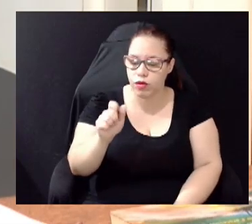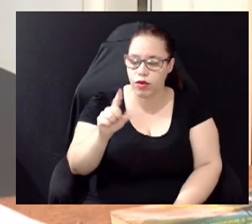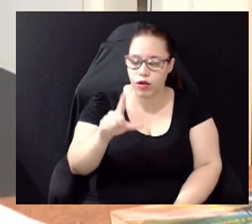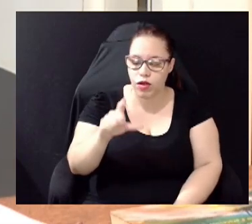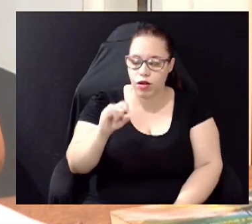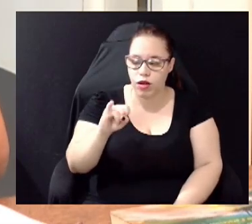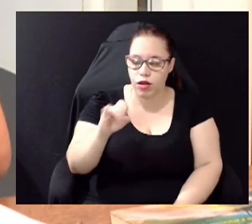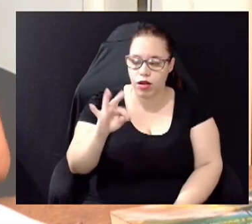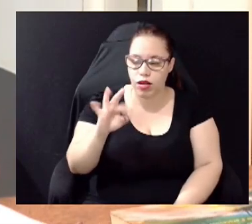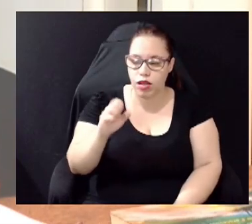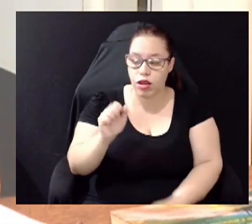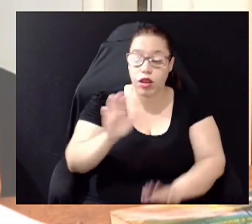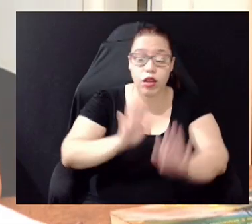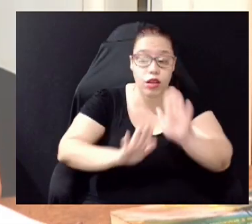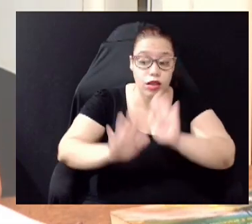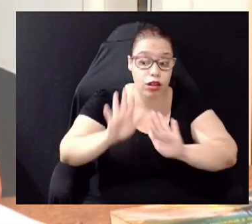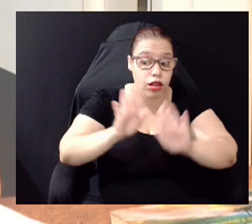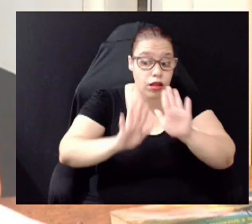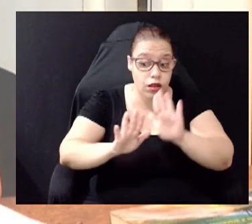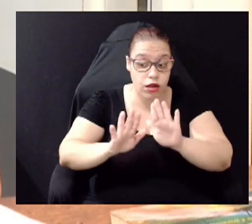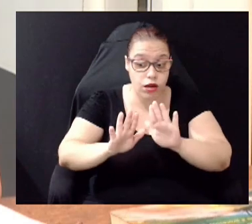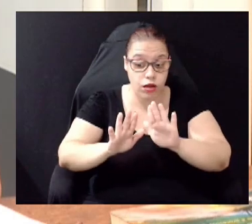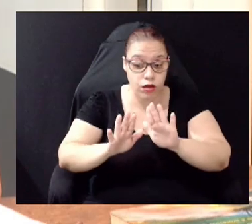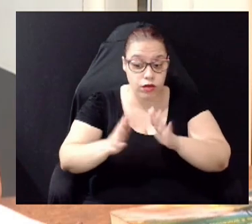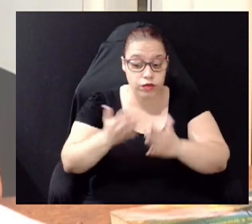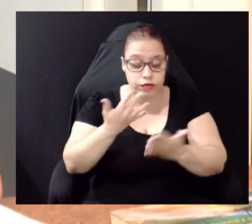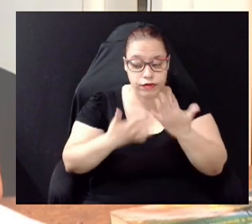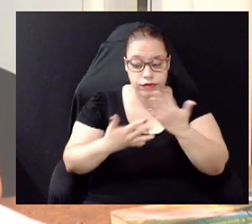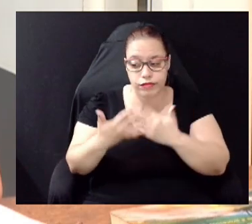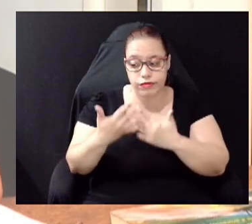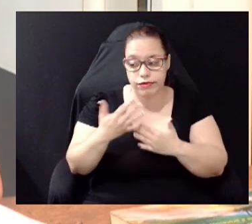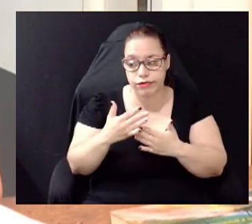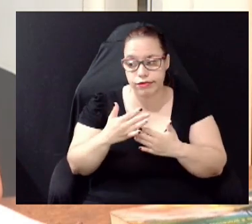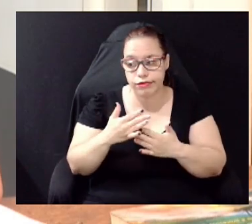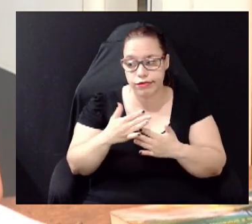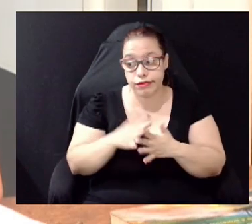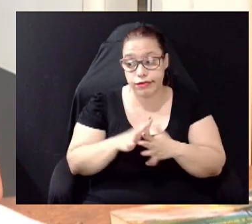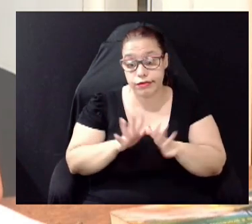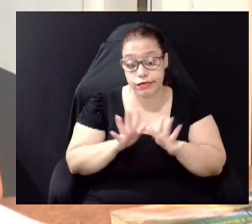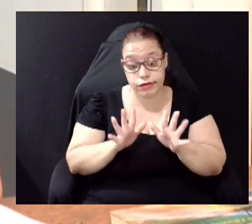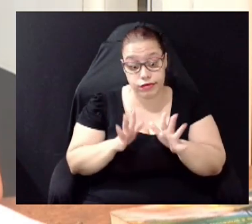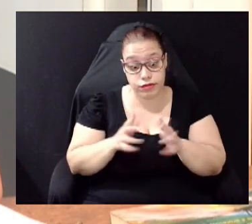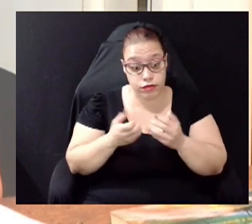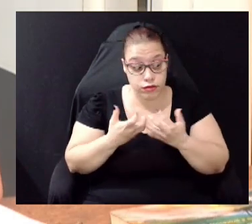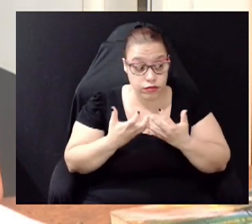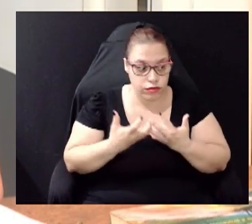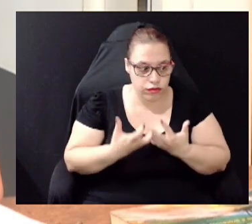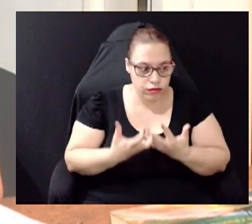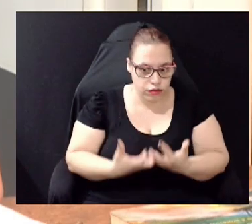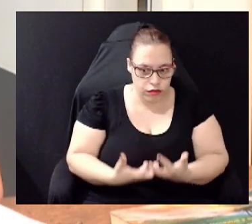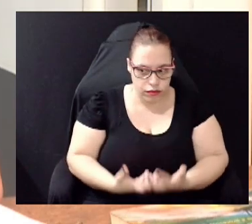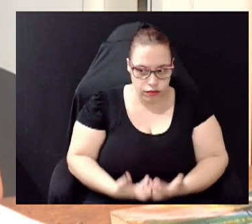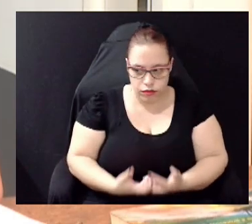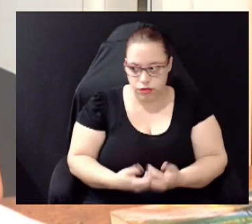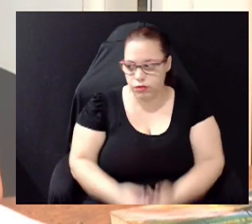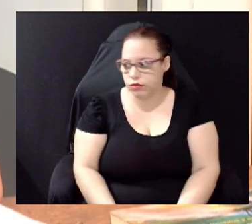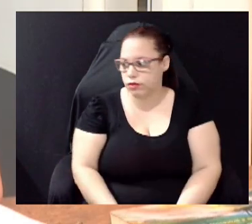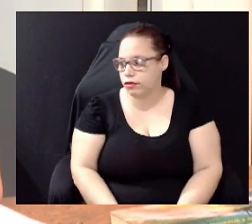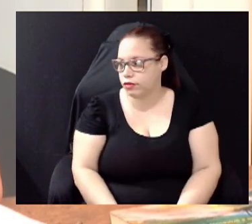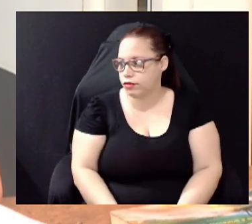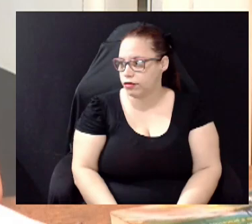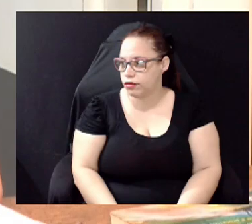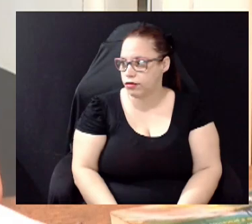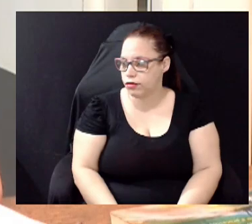cuidado de que a gente se cuida, mas a gente não deixa de exigir do Estado que cumpra o seu papel, né? Então, também,